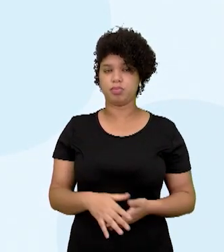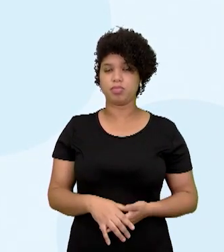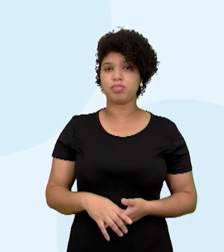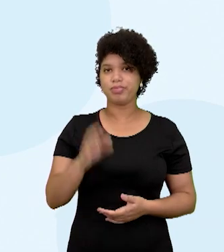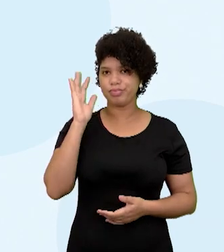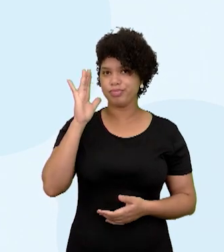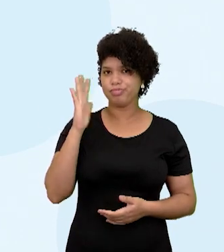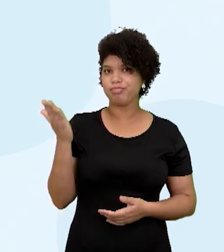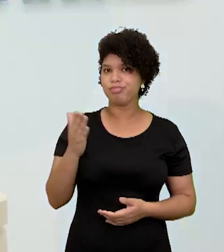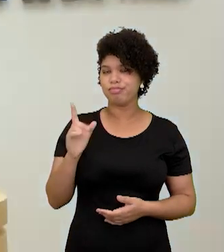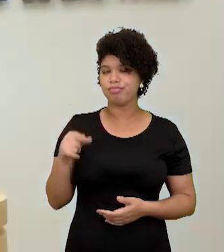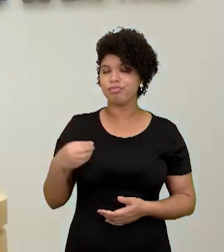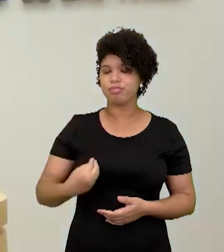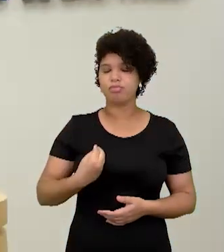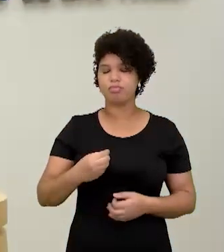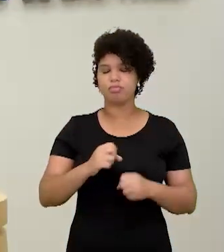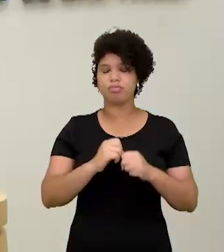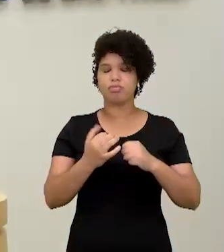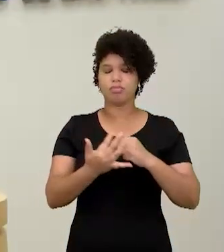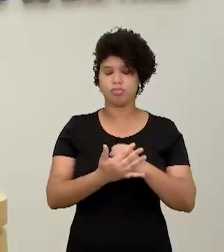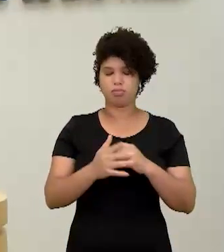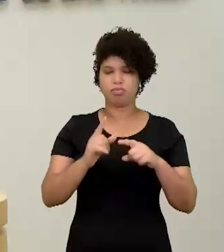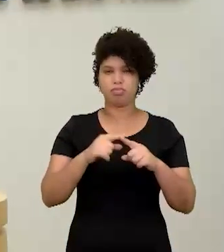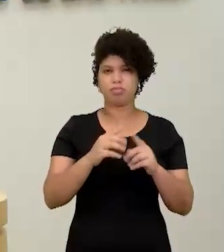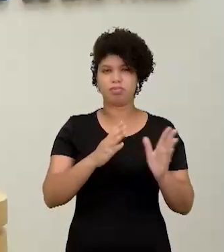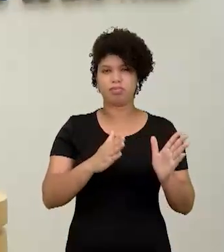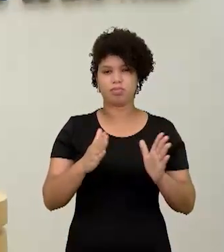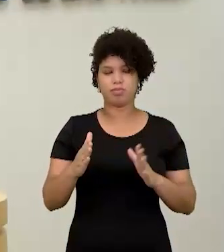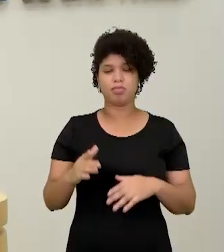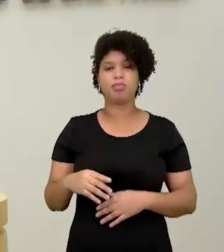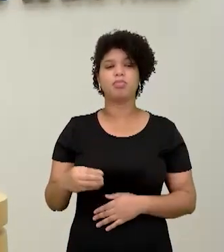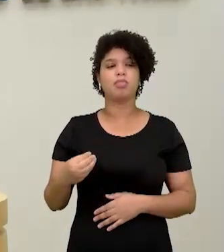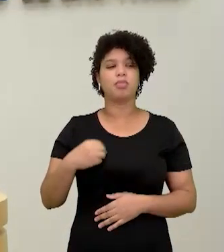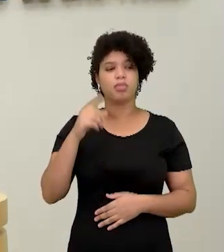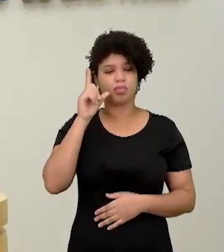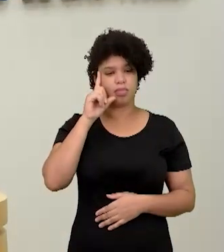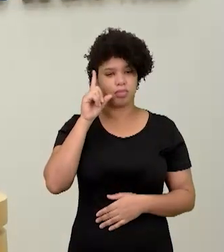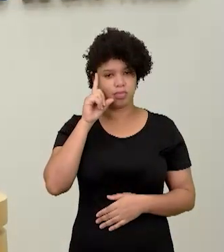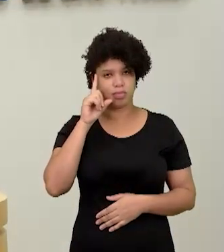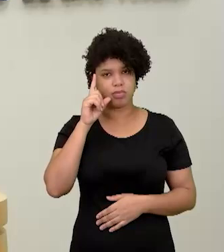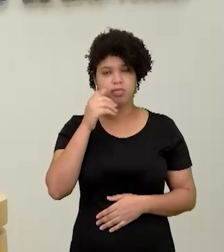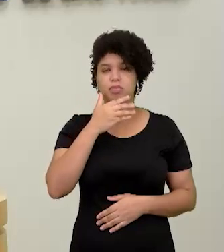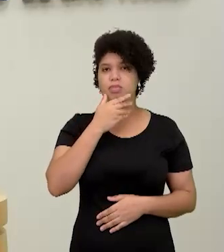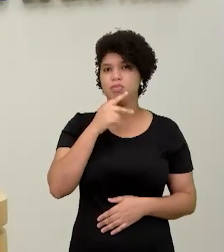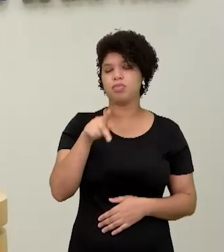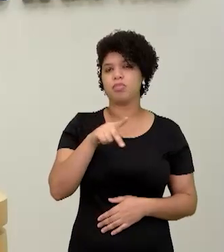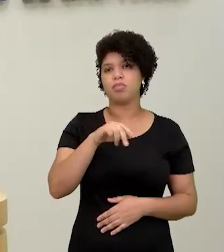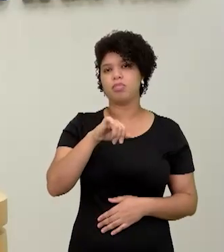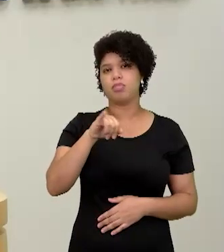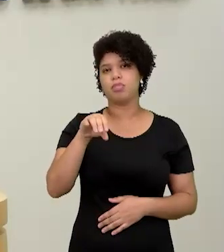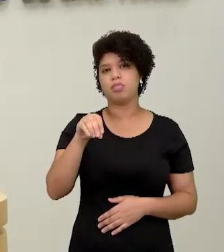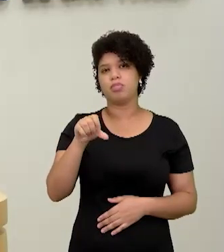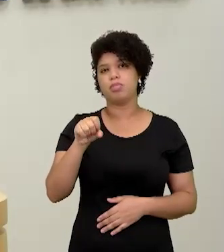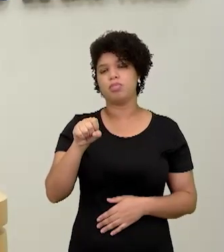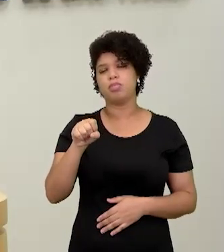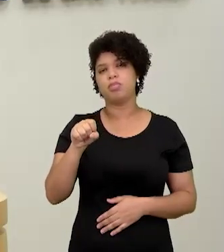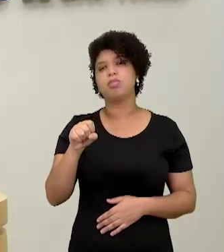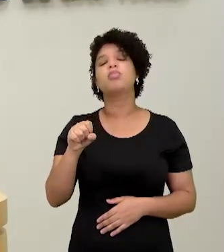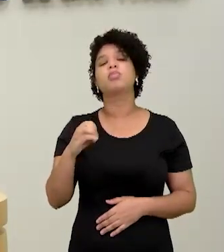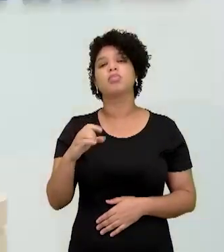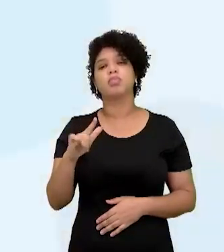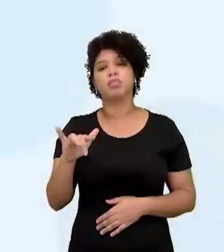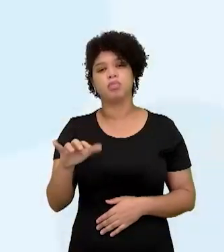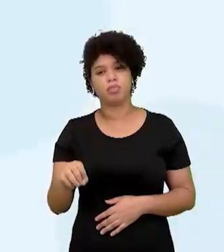gente teve que reorganizar a nossa nova rotina, como bem disse o professor Jocélio. Então, foi necessário